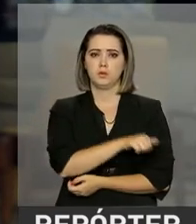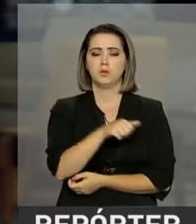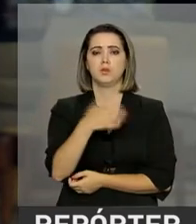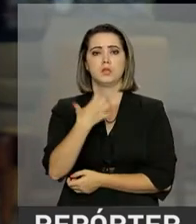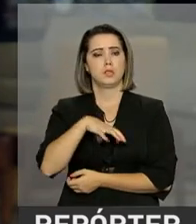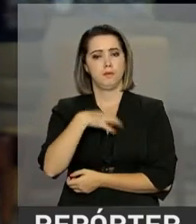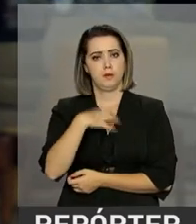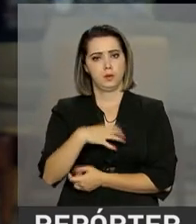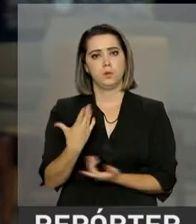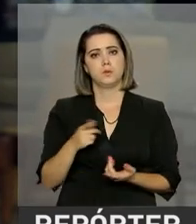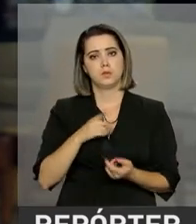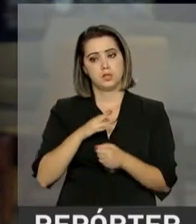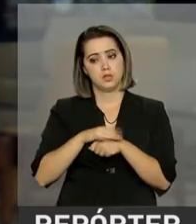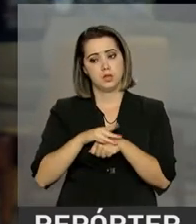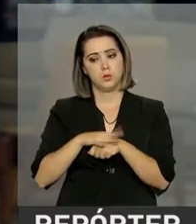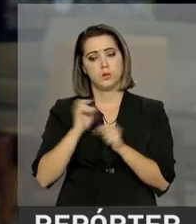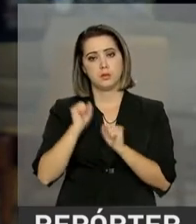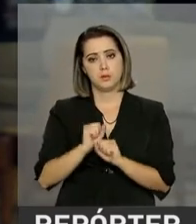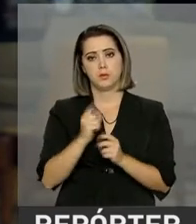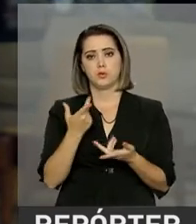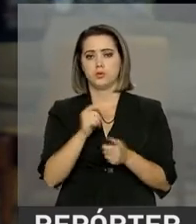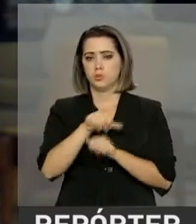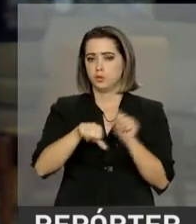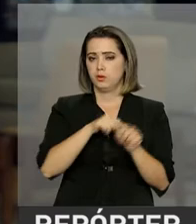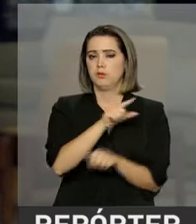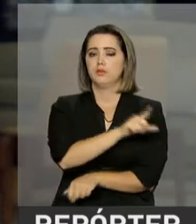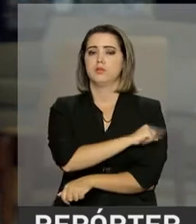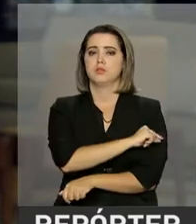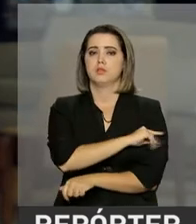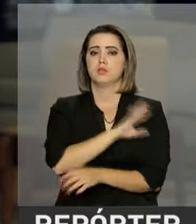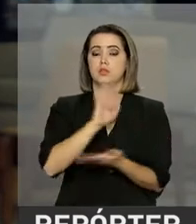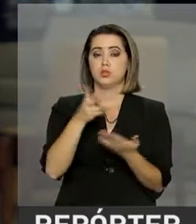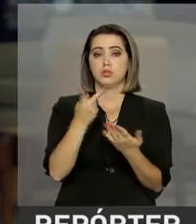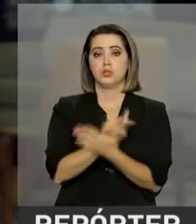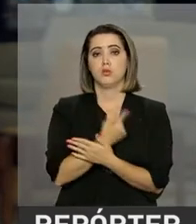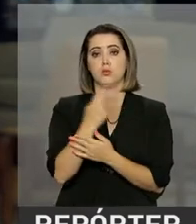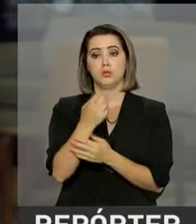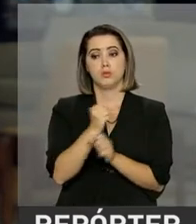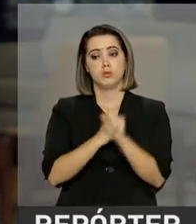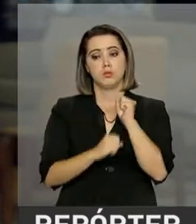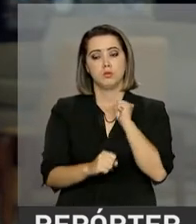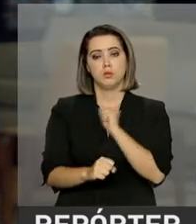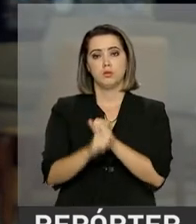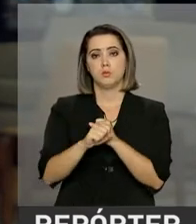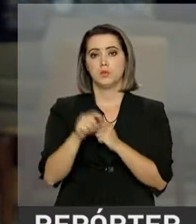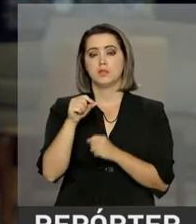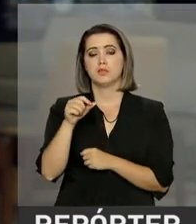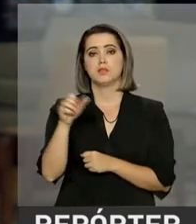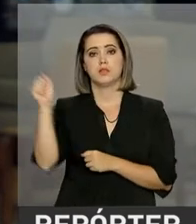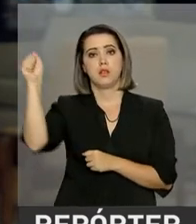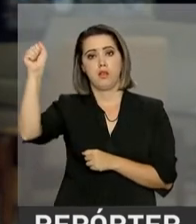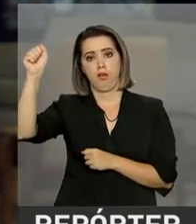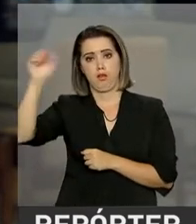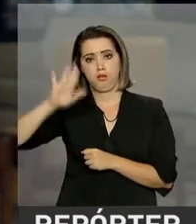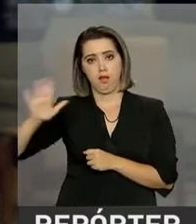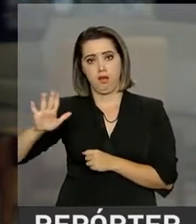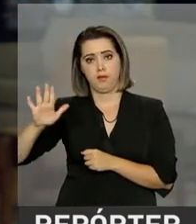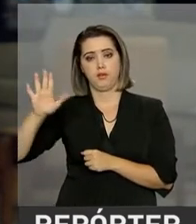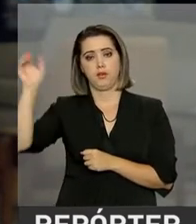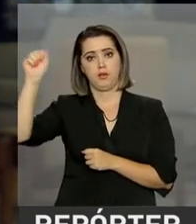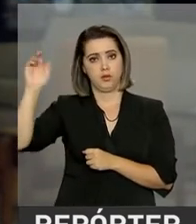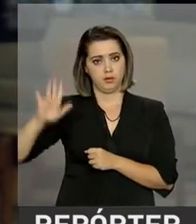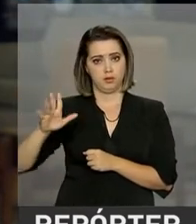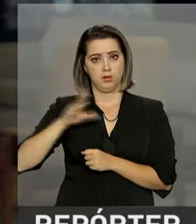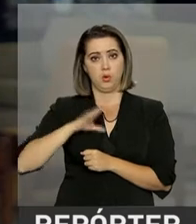salvador isso já foi feito no ano passado na república democrática do congo na áfrica quando quase oito milhões